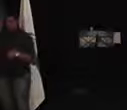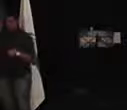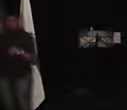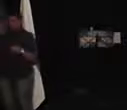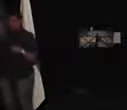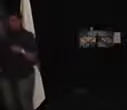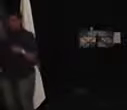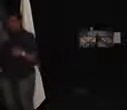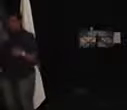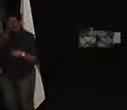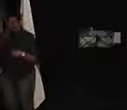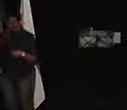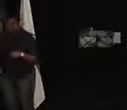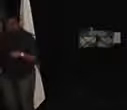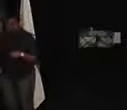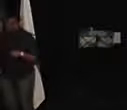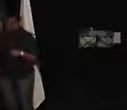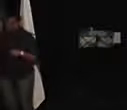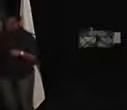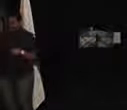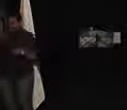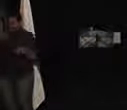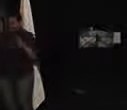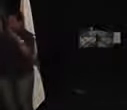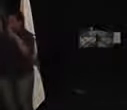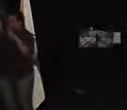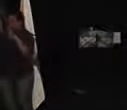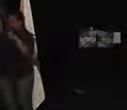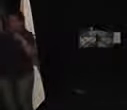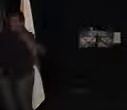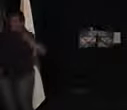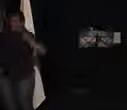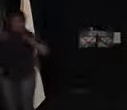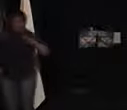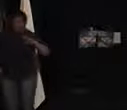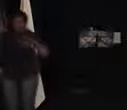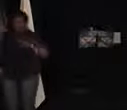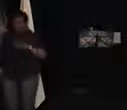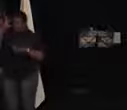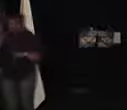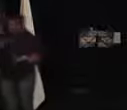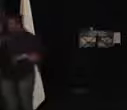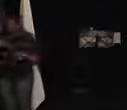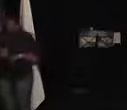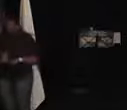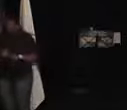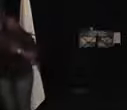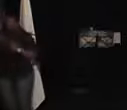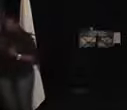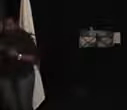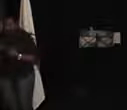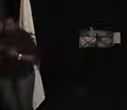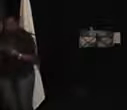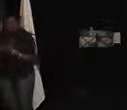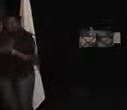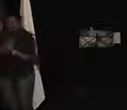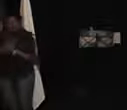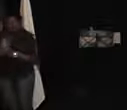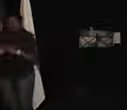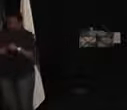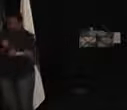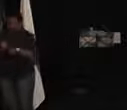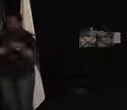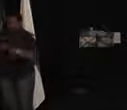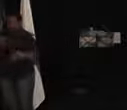ali distração, é a instabilidade, a impulsividade e a hiperatividade. É importante